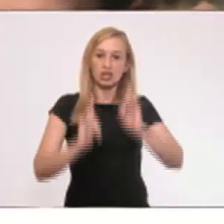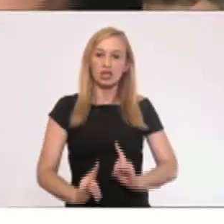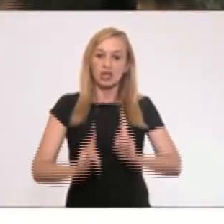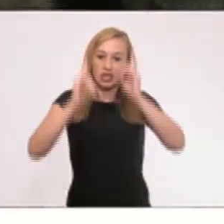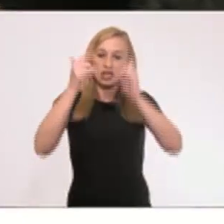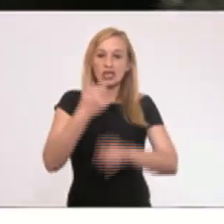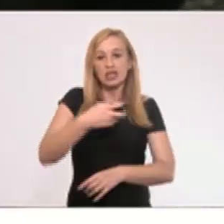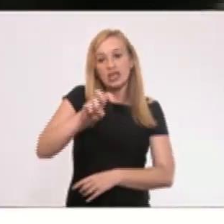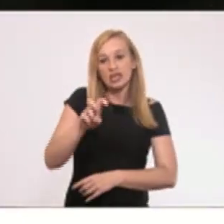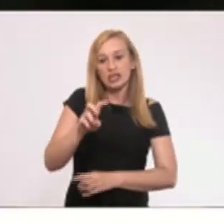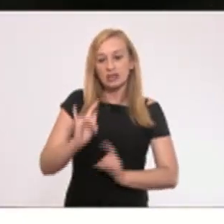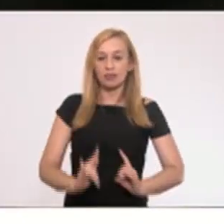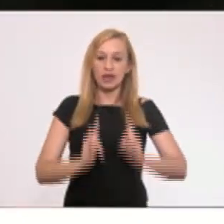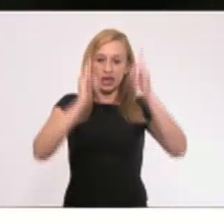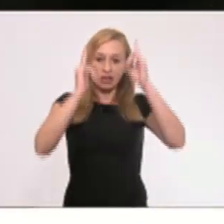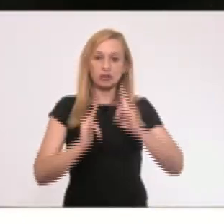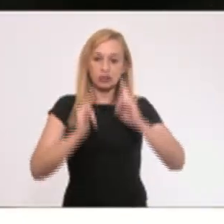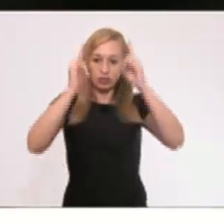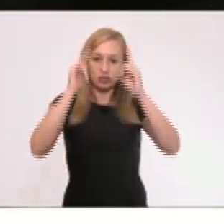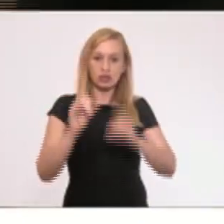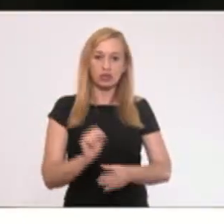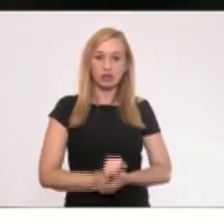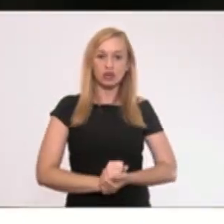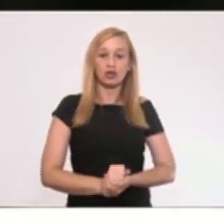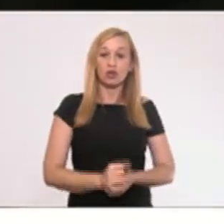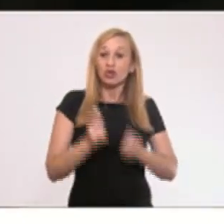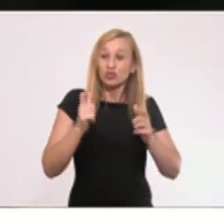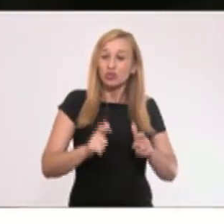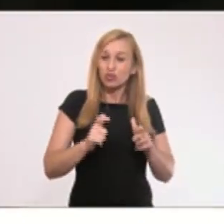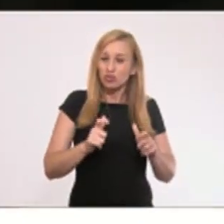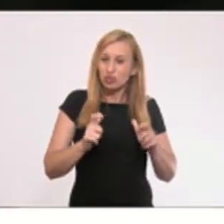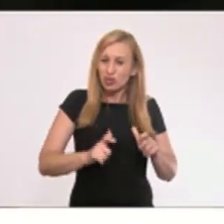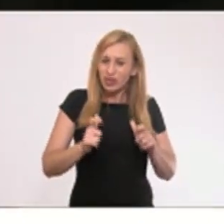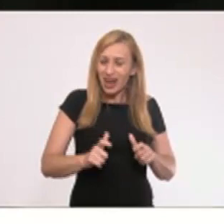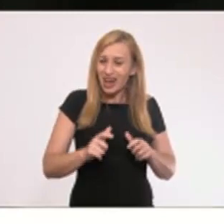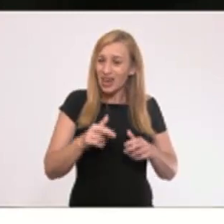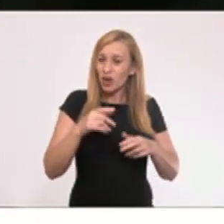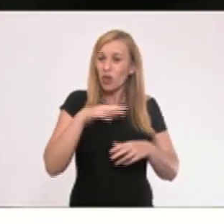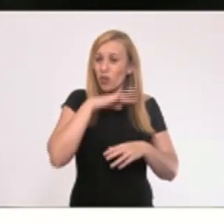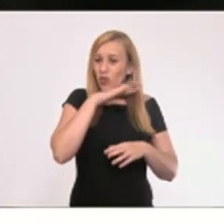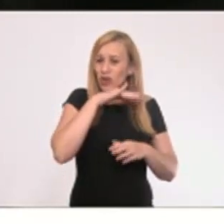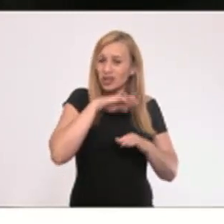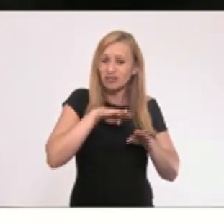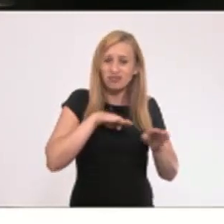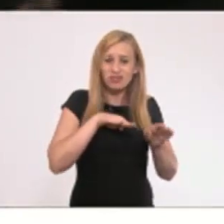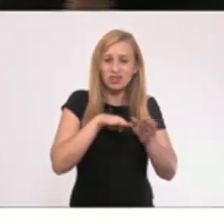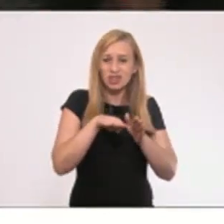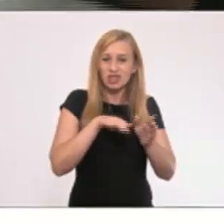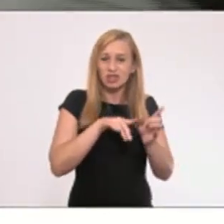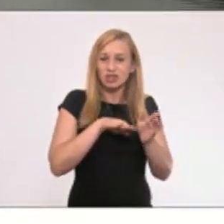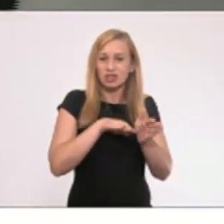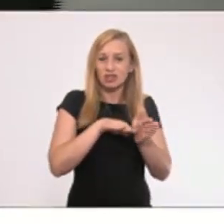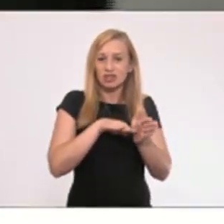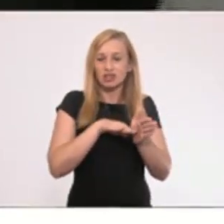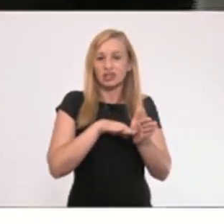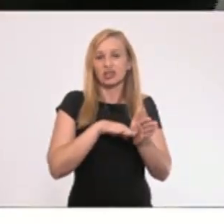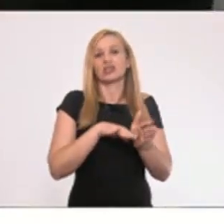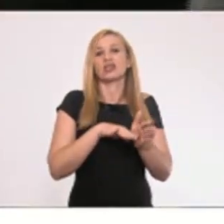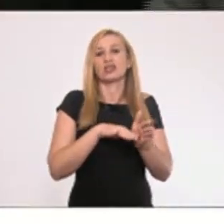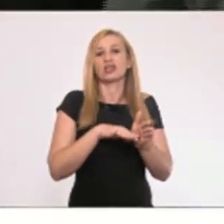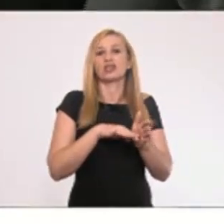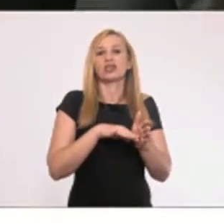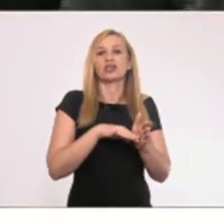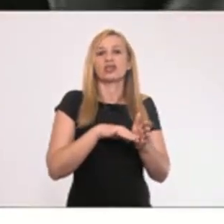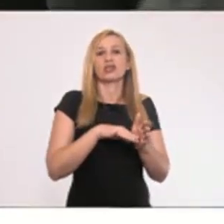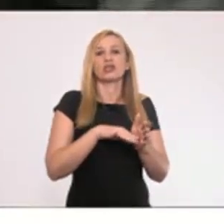pavimentos, onde já tem um caos enorme de trânsito na nossa cidade. Então, eu queria sugerir, para terminar minha questão de ordem, presidente, para não me alongar, uma